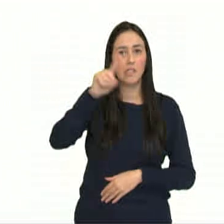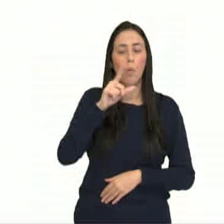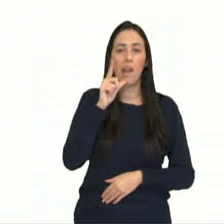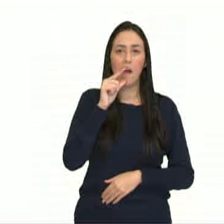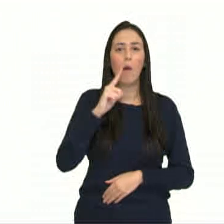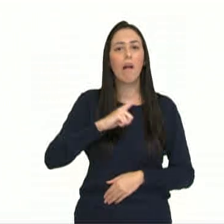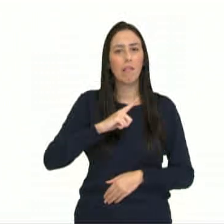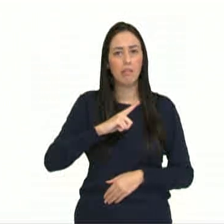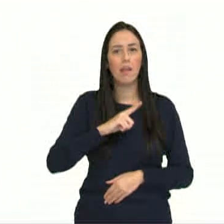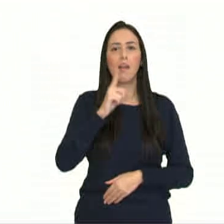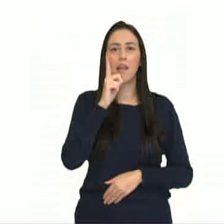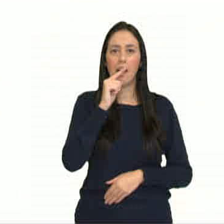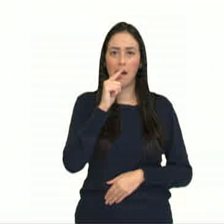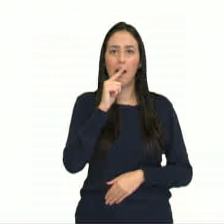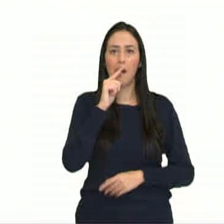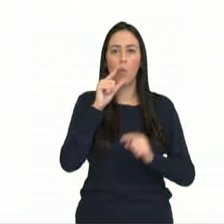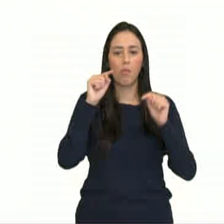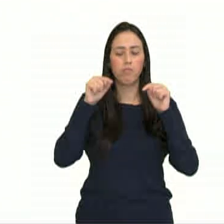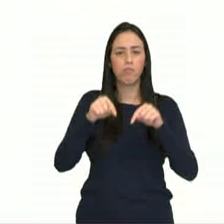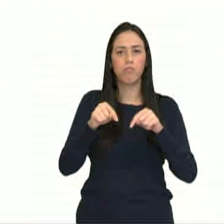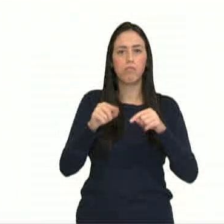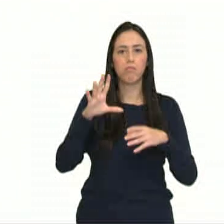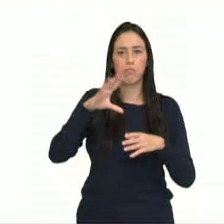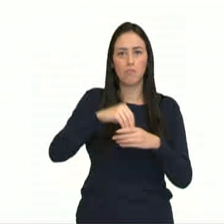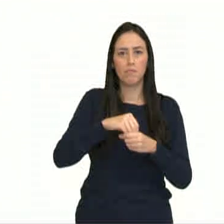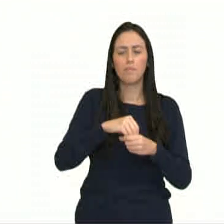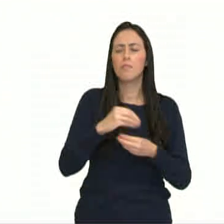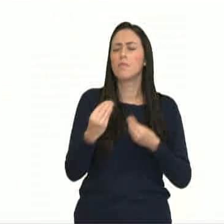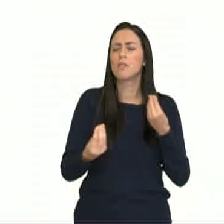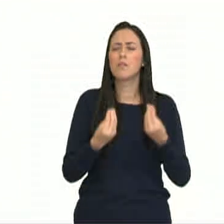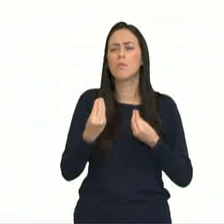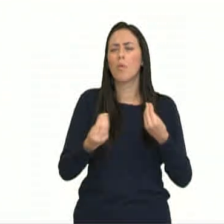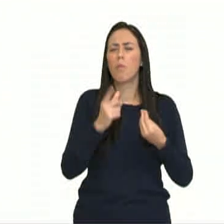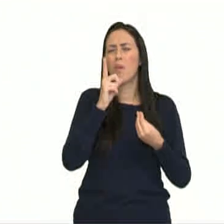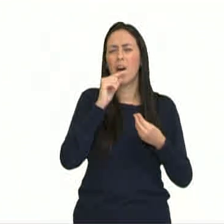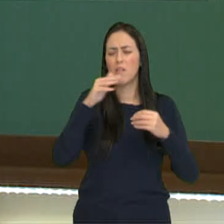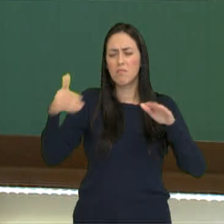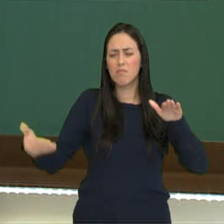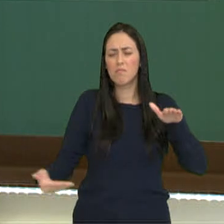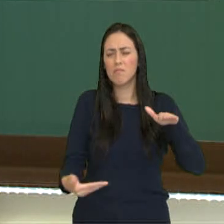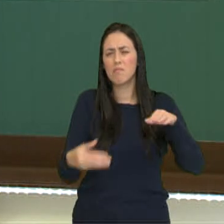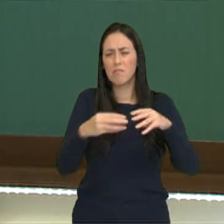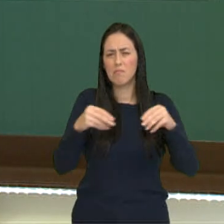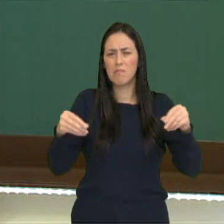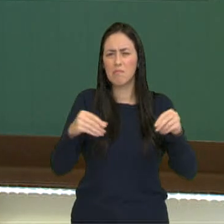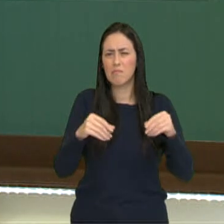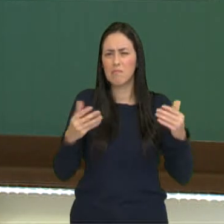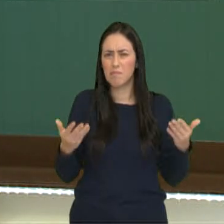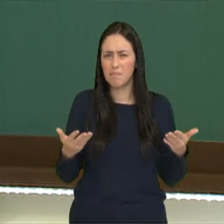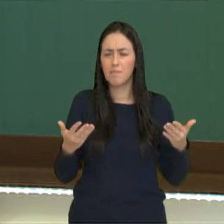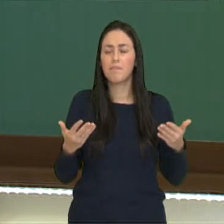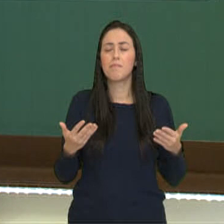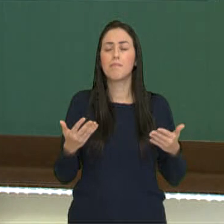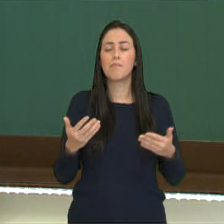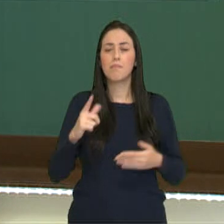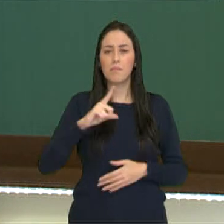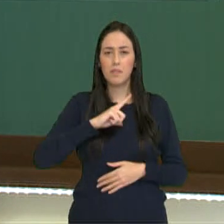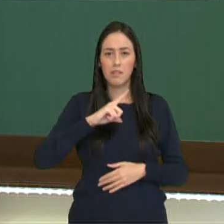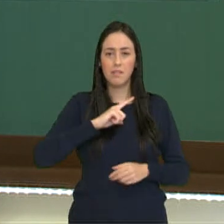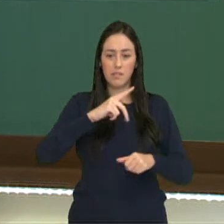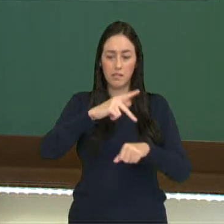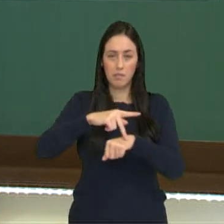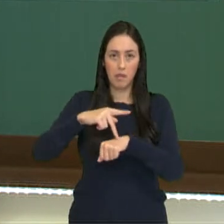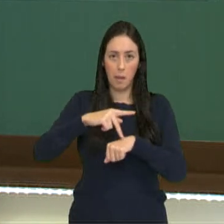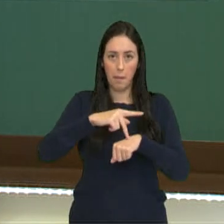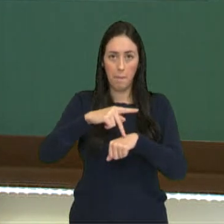da água precipitada. Então, como que essa água encontra-se no subsolo? A gente tem na estrutura das rochas